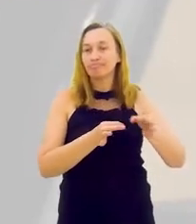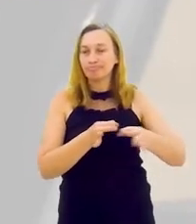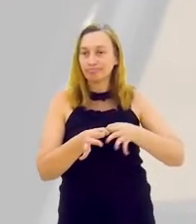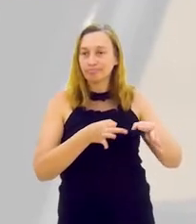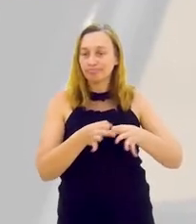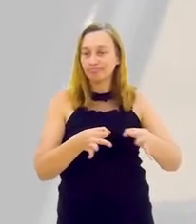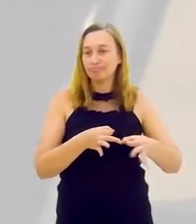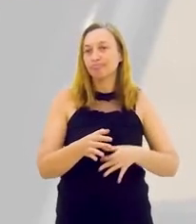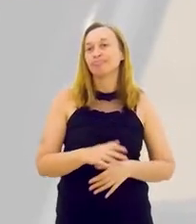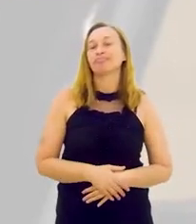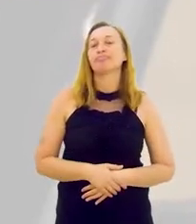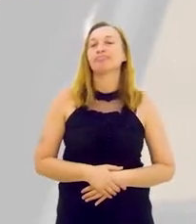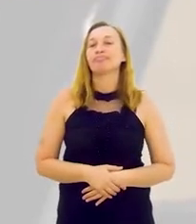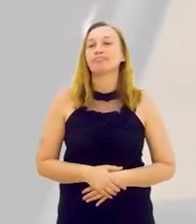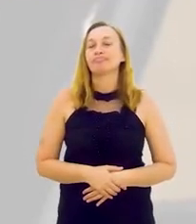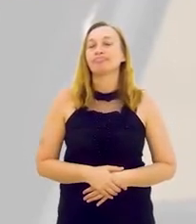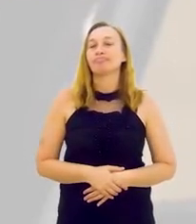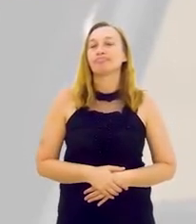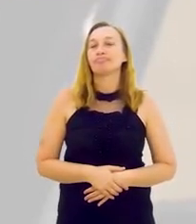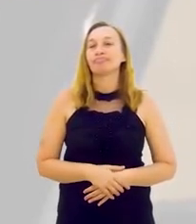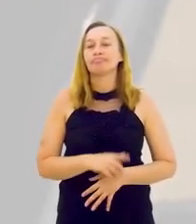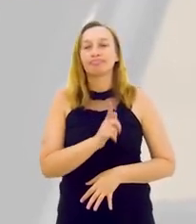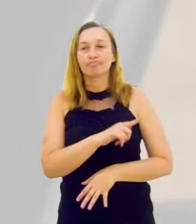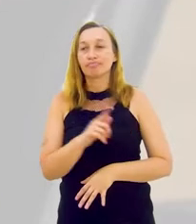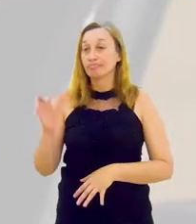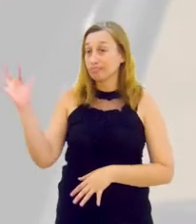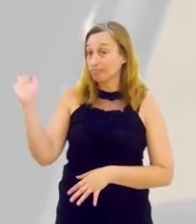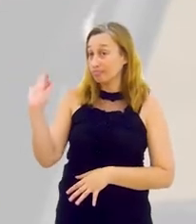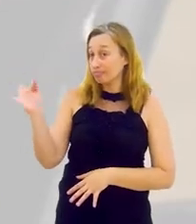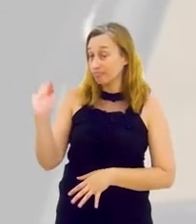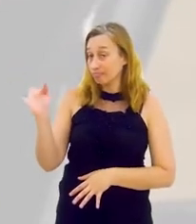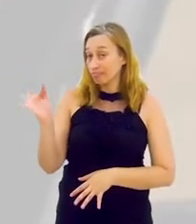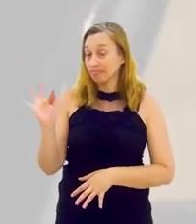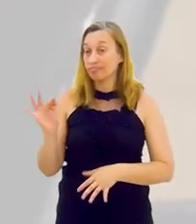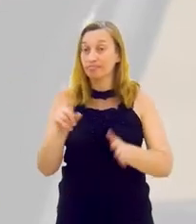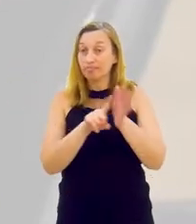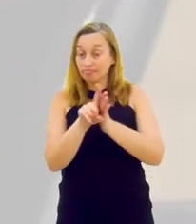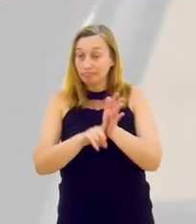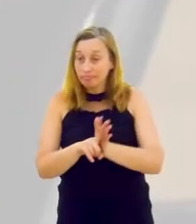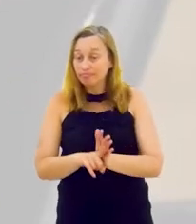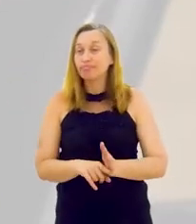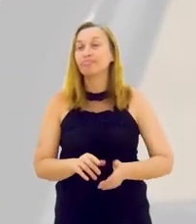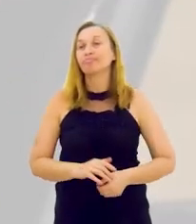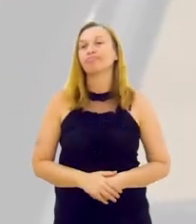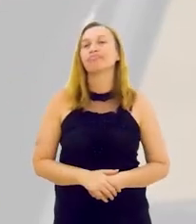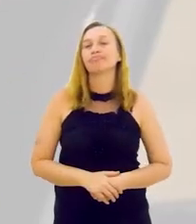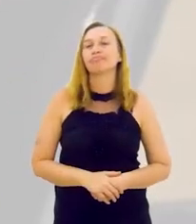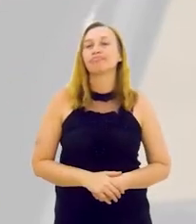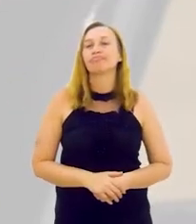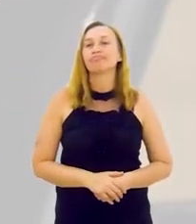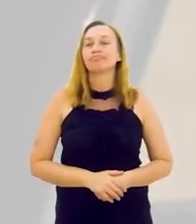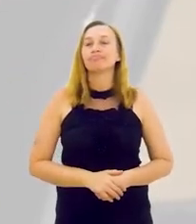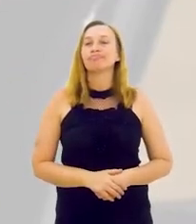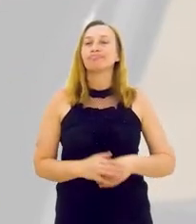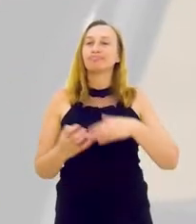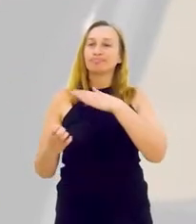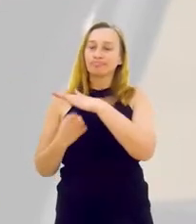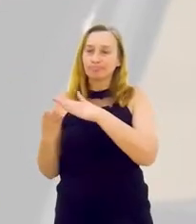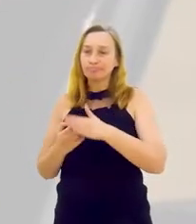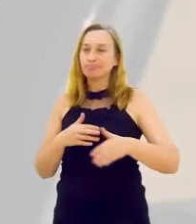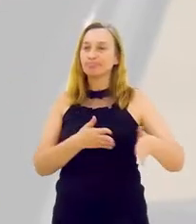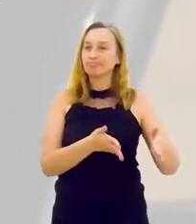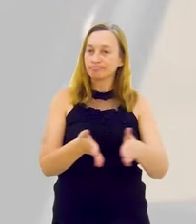de rentabilidade, e você tem o terceiro setor, com a universidade fazendo pesquisa, formando pessoas, né? Ou as entidades fomentam